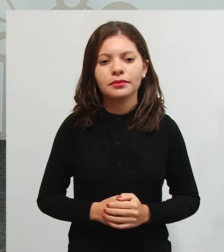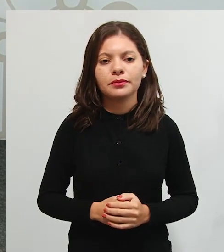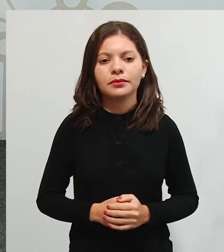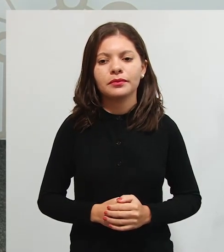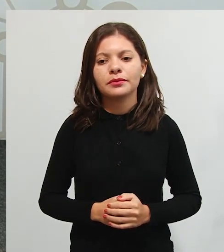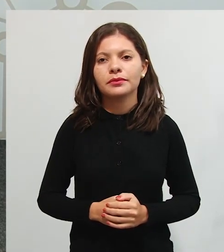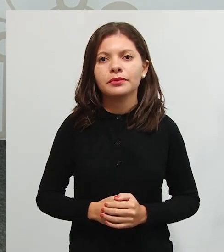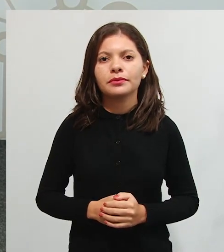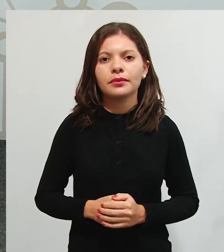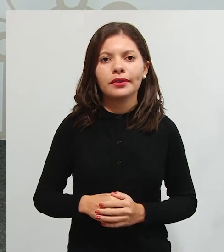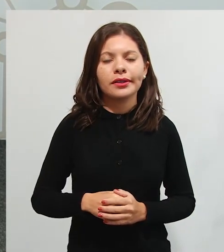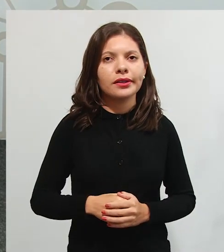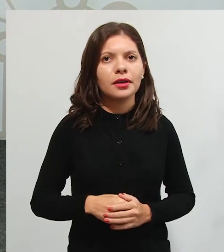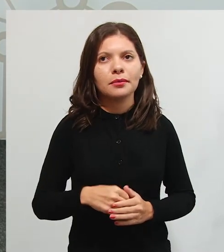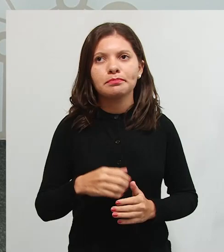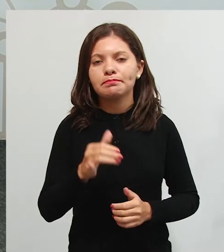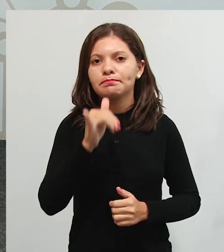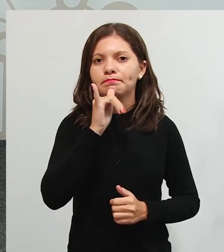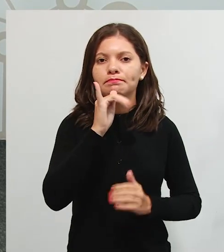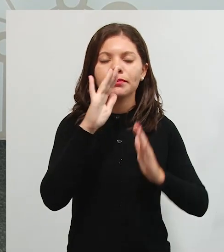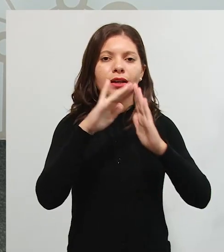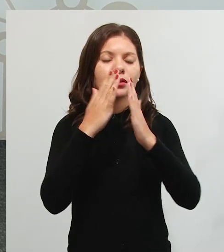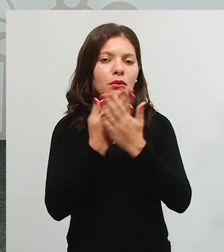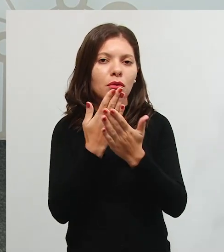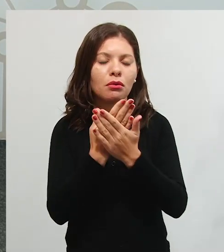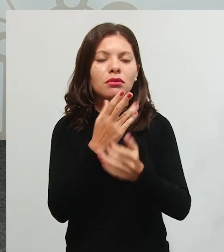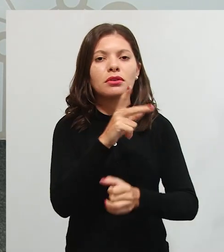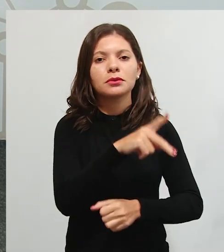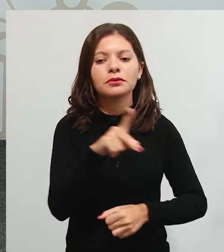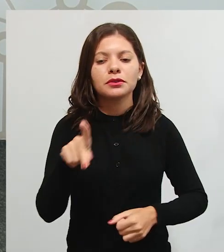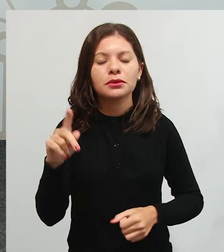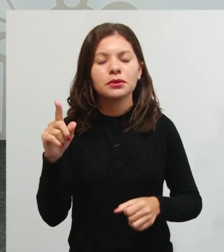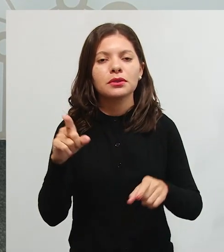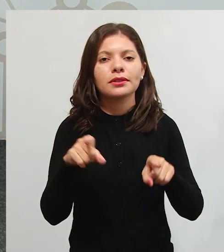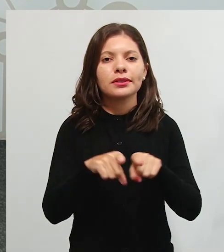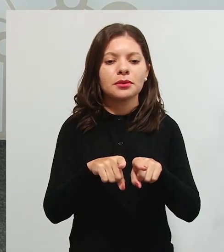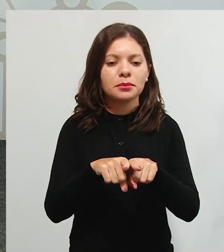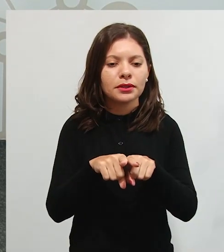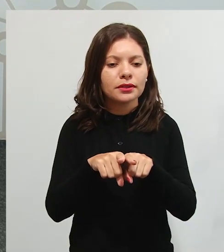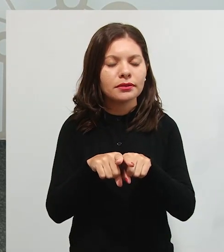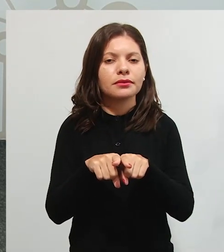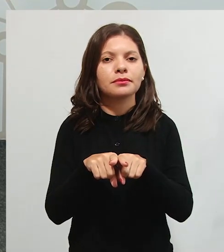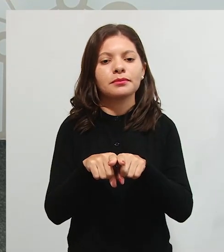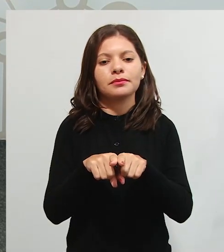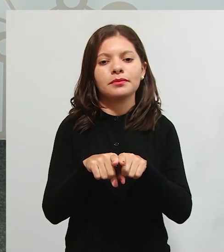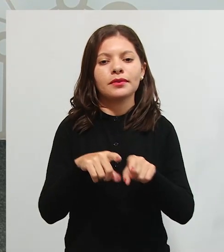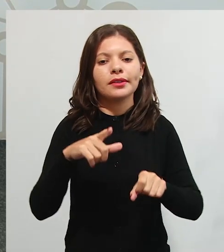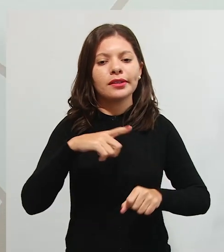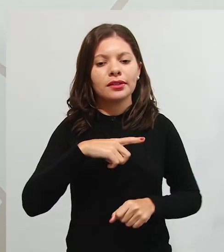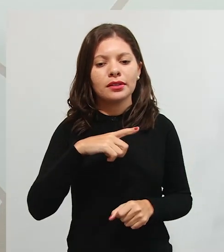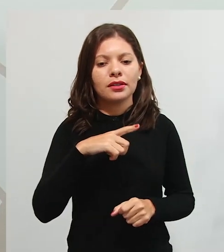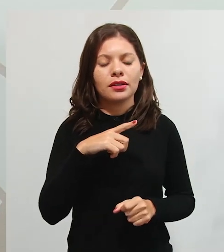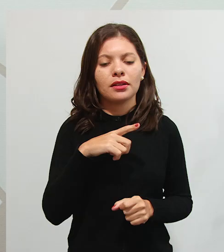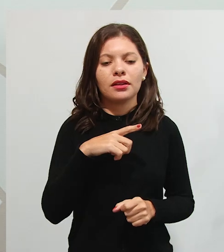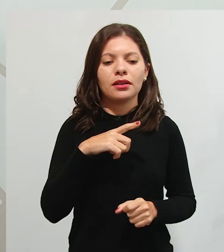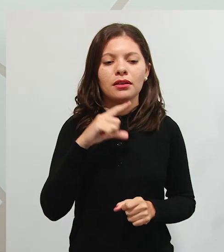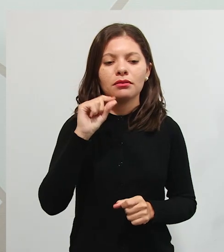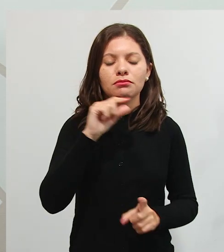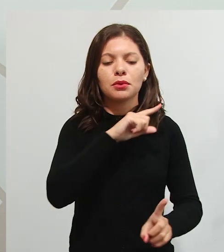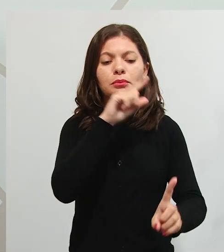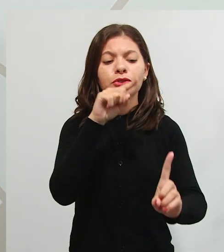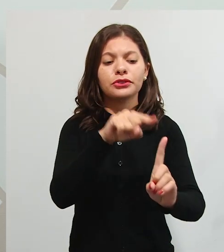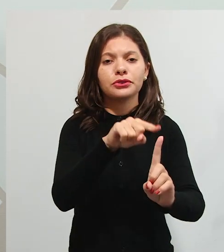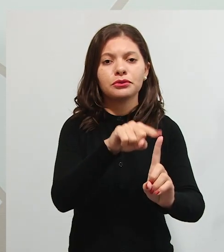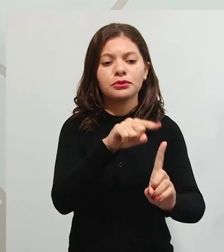no caso da escola, no caso do professor, buscar, na maioria das vezes, ter sim um